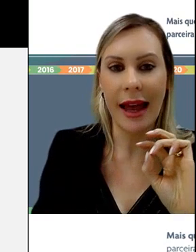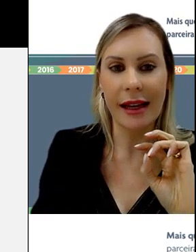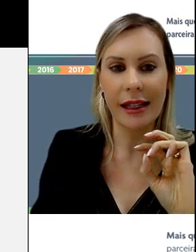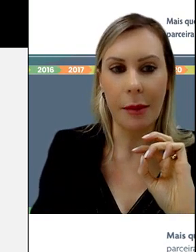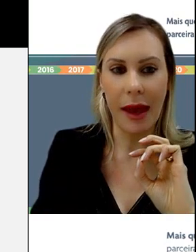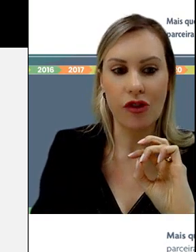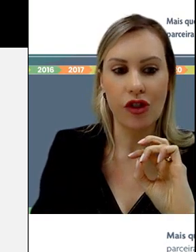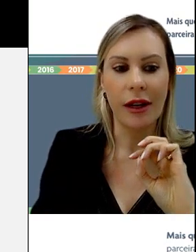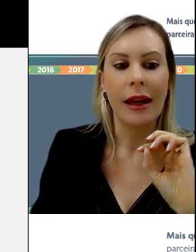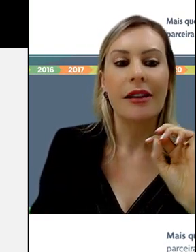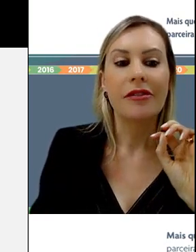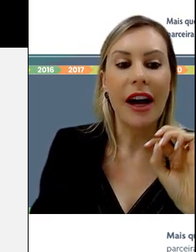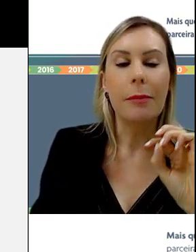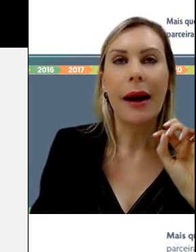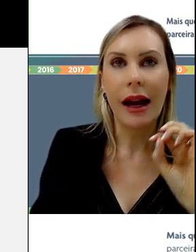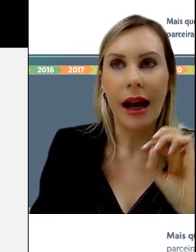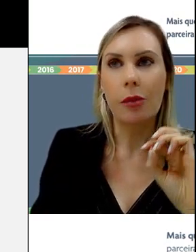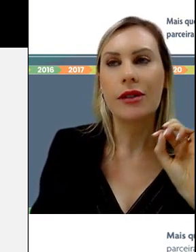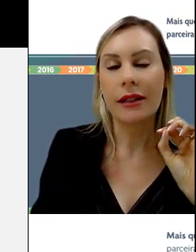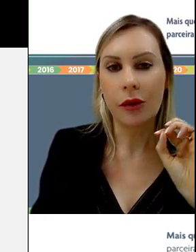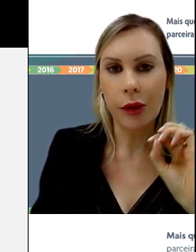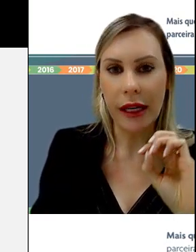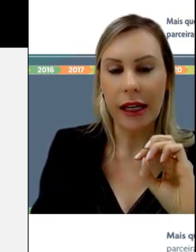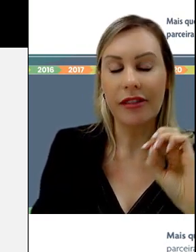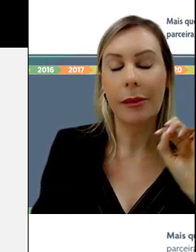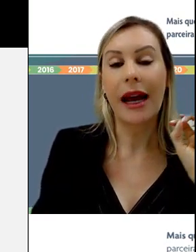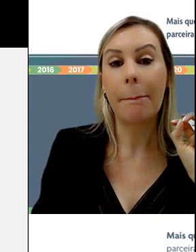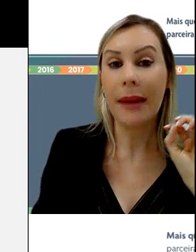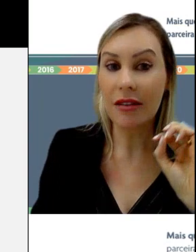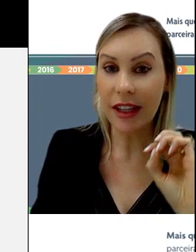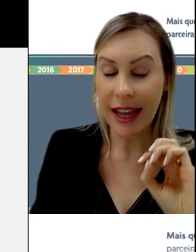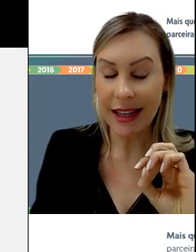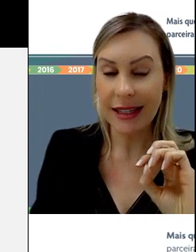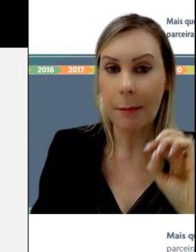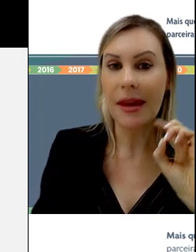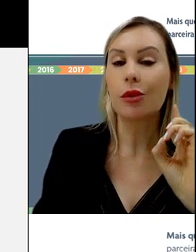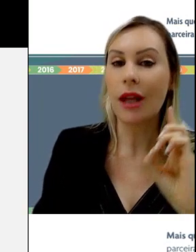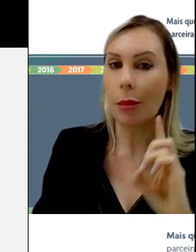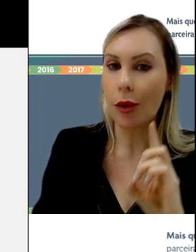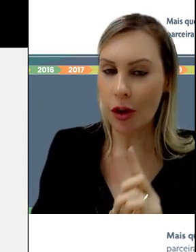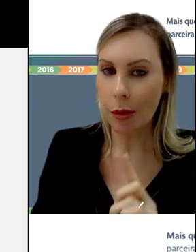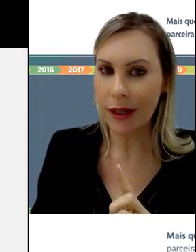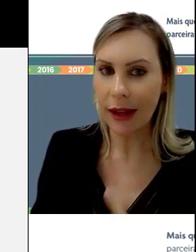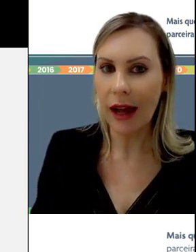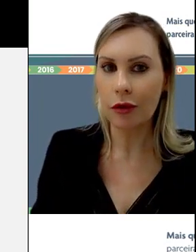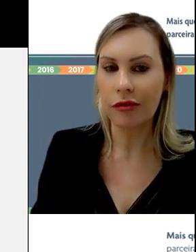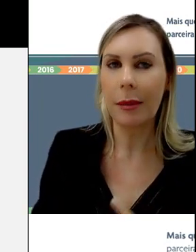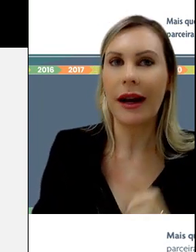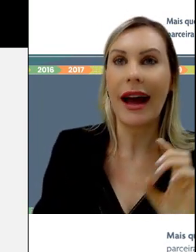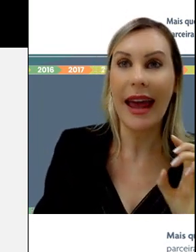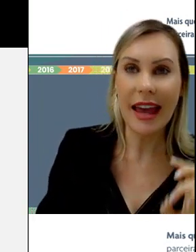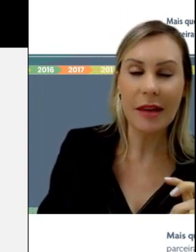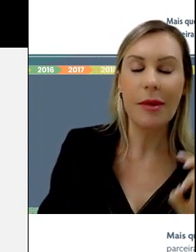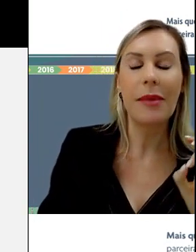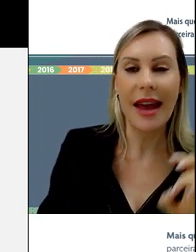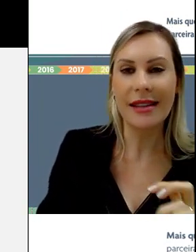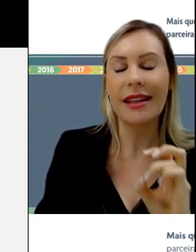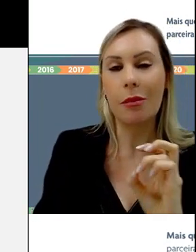está na regra da média, vai pagar aposentadoria, vai pagar previdência mesmo depois de aposentado, vai